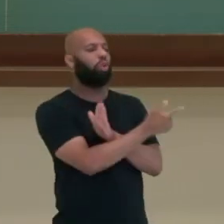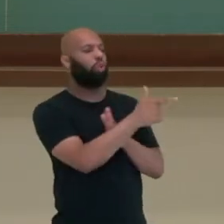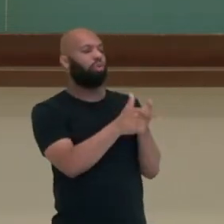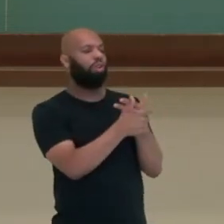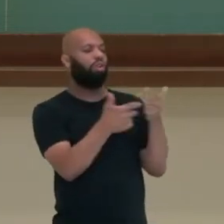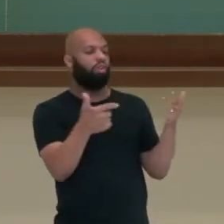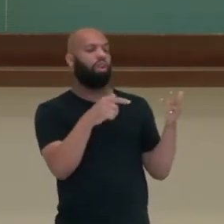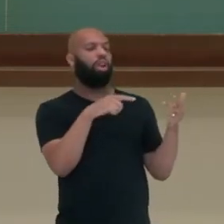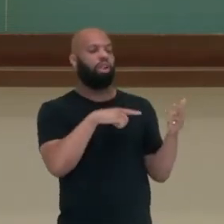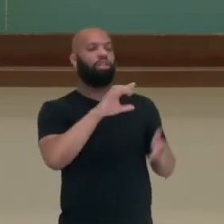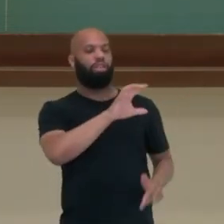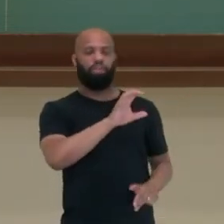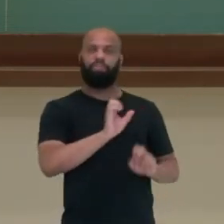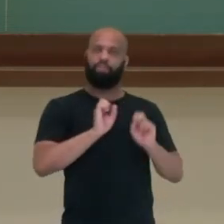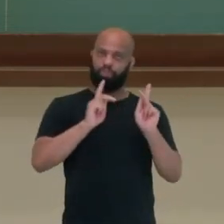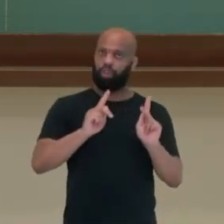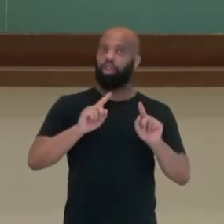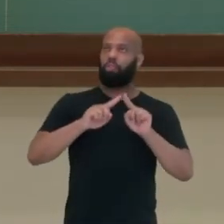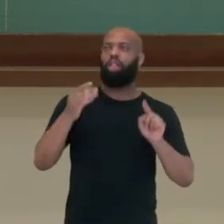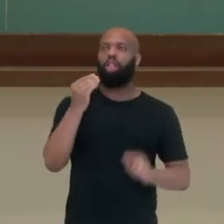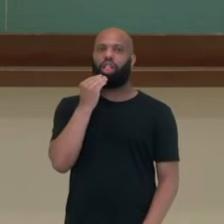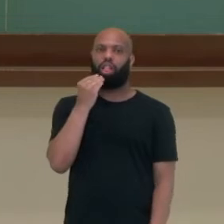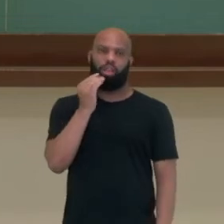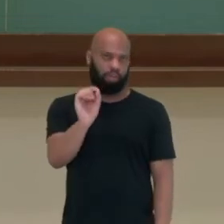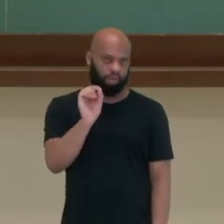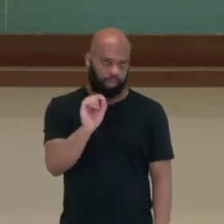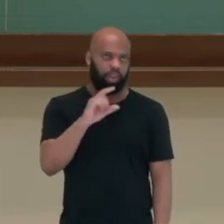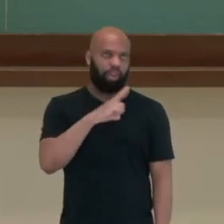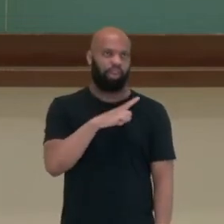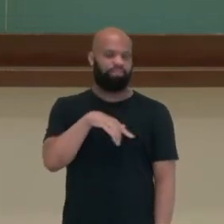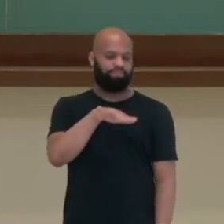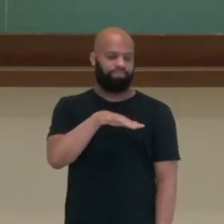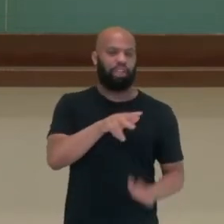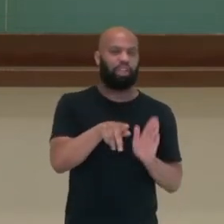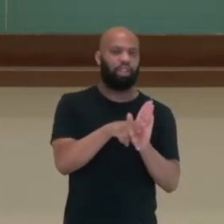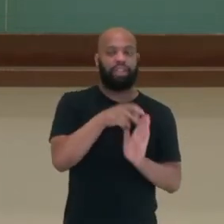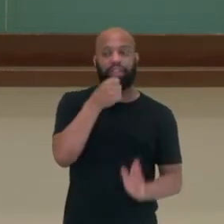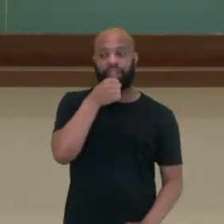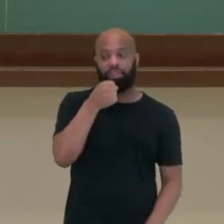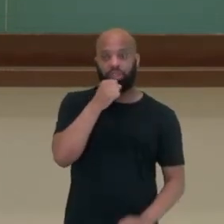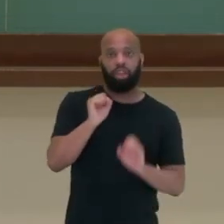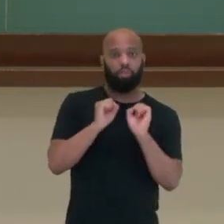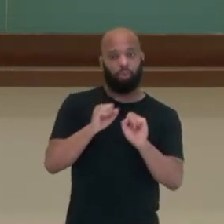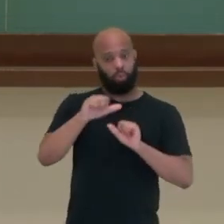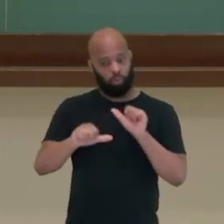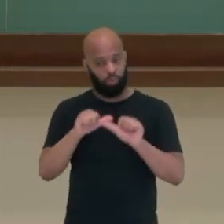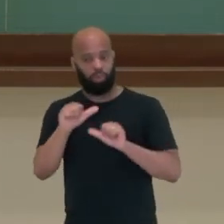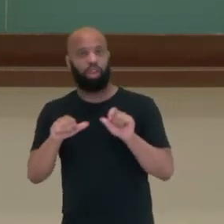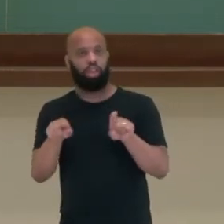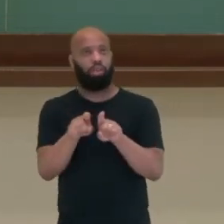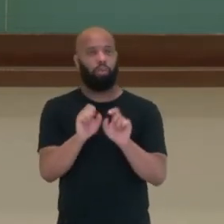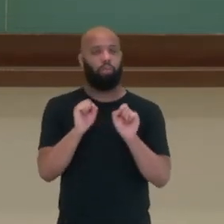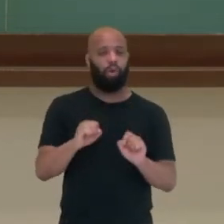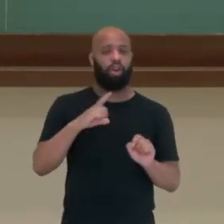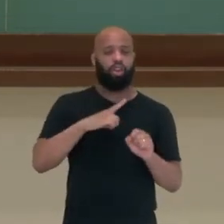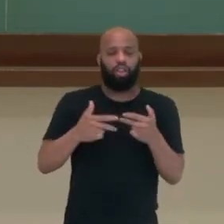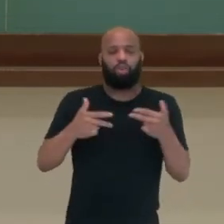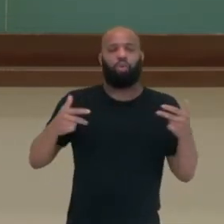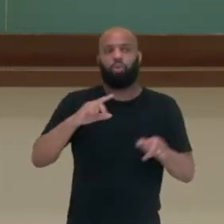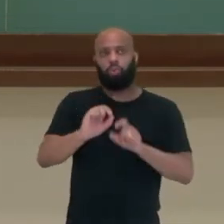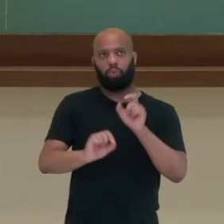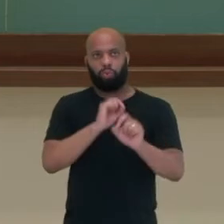chega em tal ponto. É óbvio que, no meio de uma entrevista, ela pode mudar, pode trazer questões que não